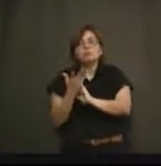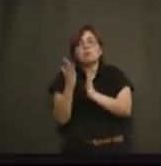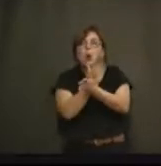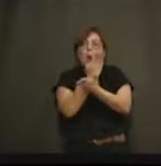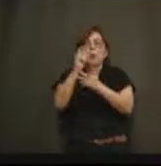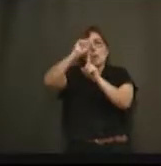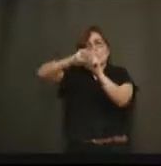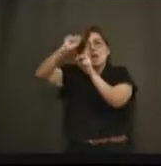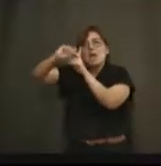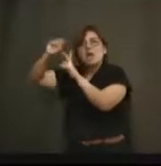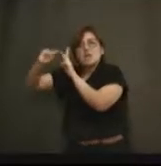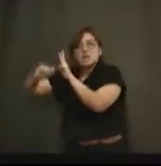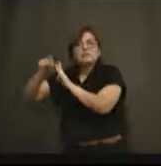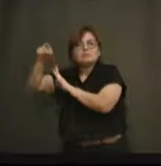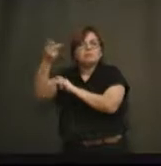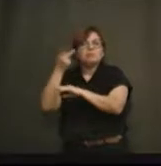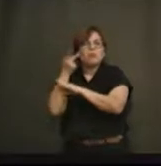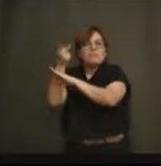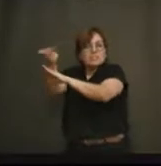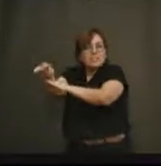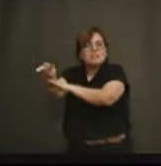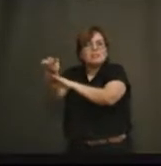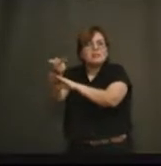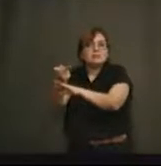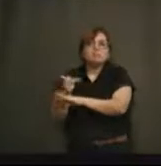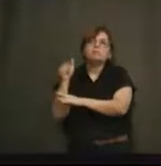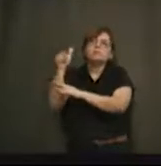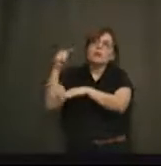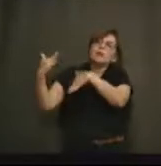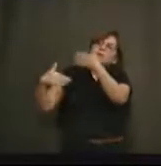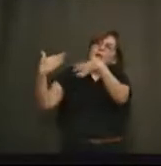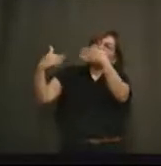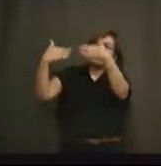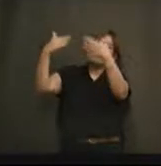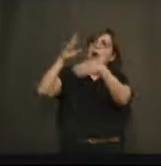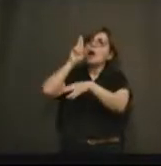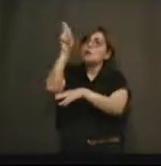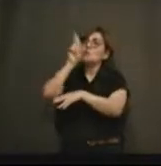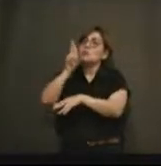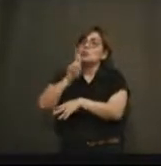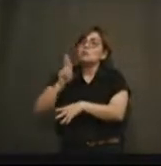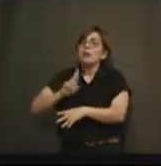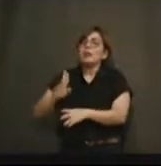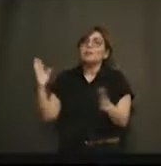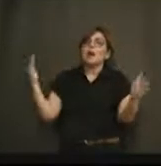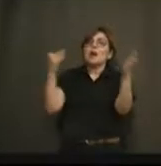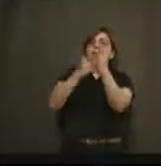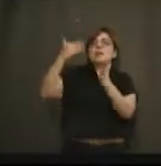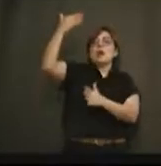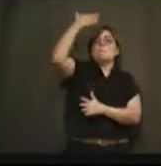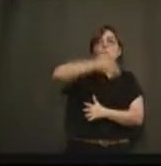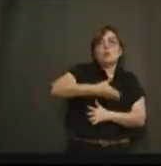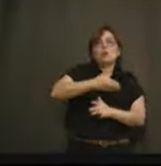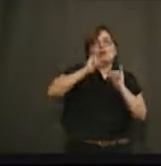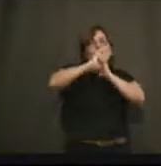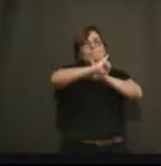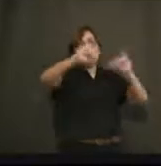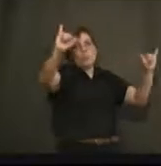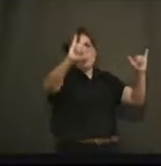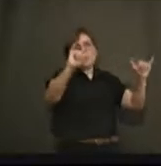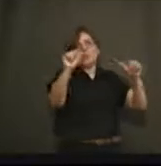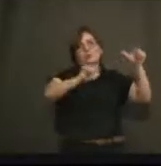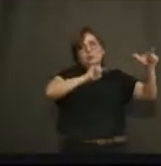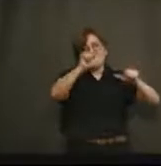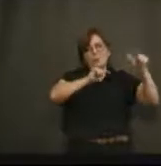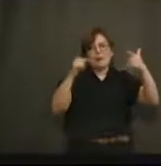E daí, gradualmente, Maurício foi melhorando o resultado até provar. A publicação desse trabalho foi bem mais